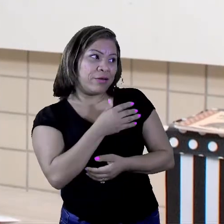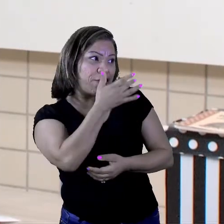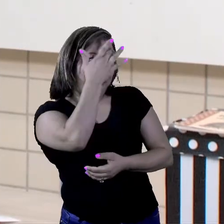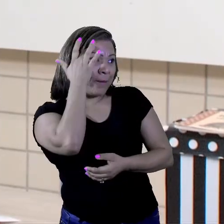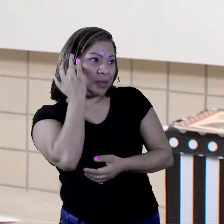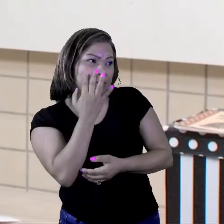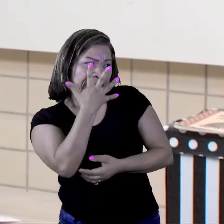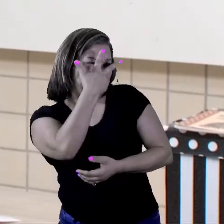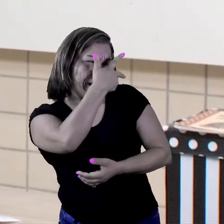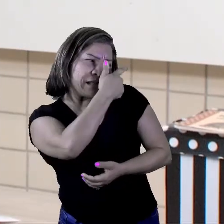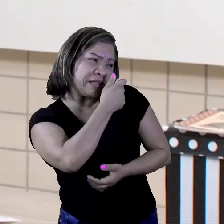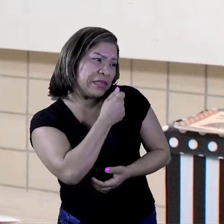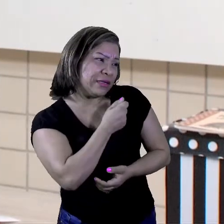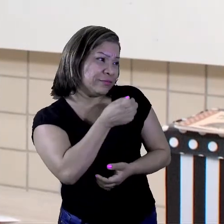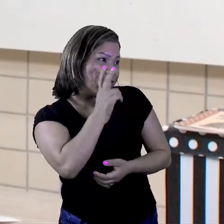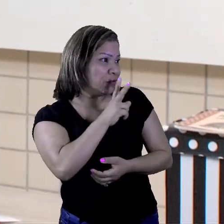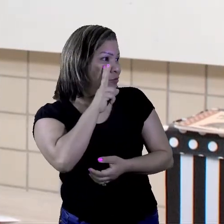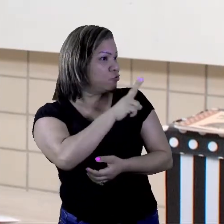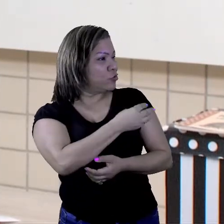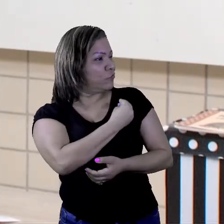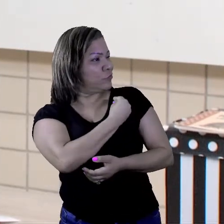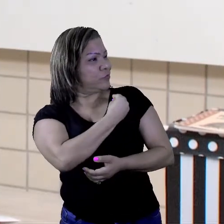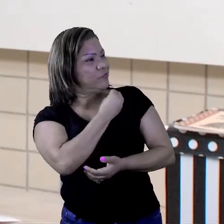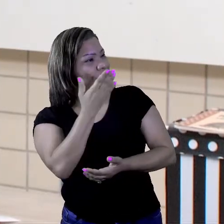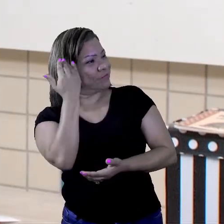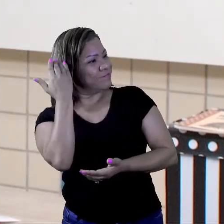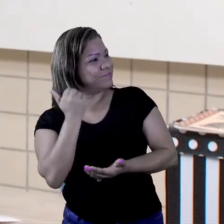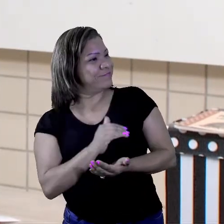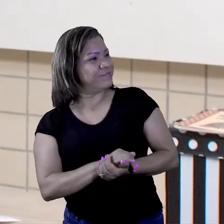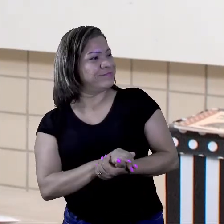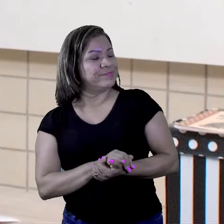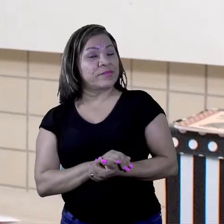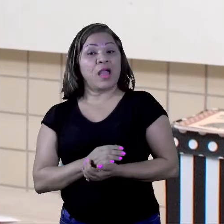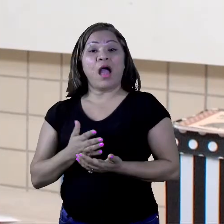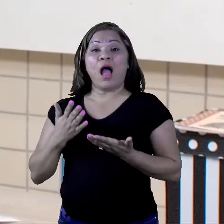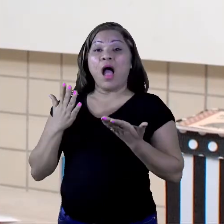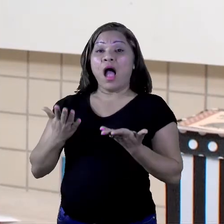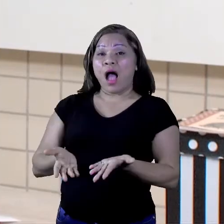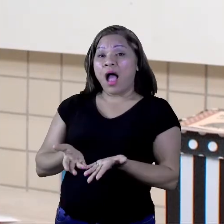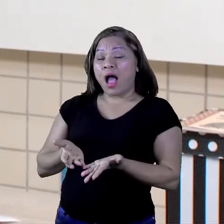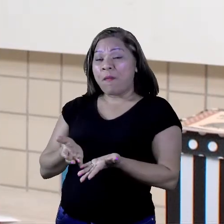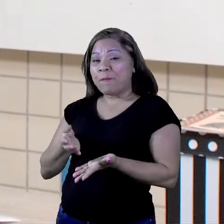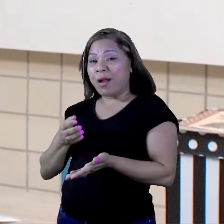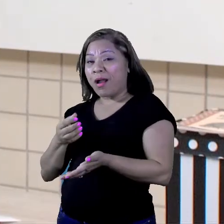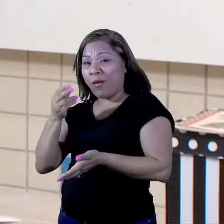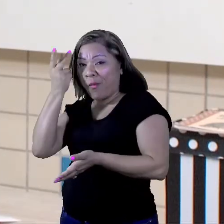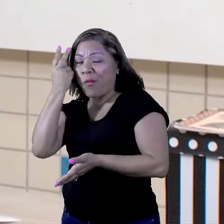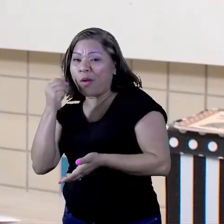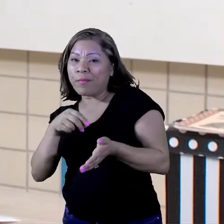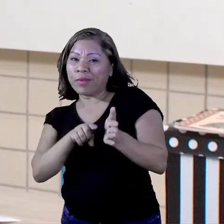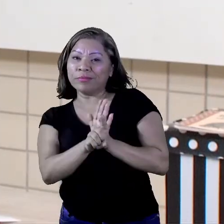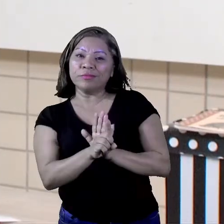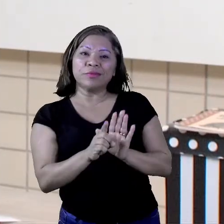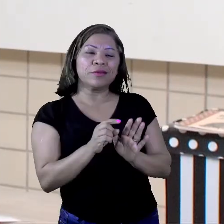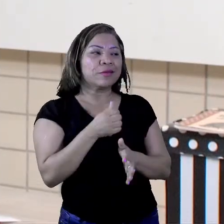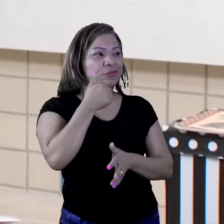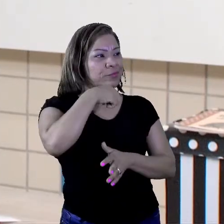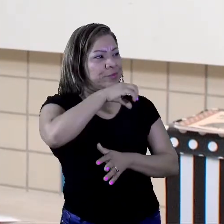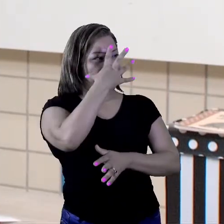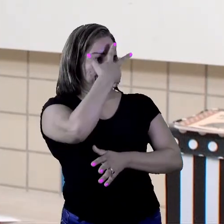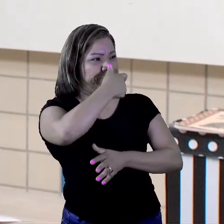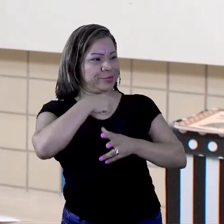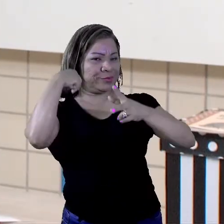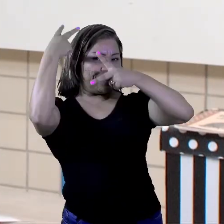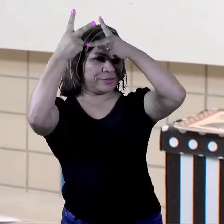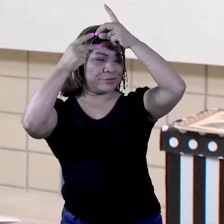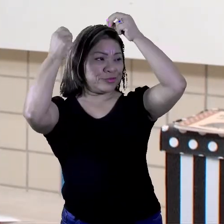visto em toda a sua vida. O coelho perguntava: menina bonita do laço de fita, qual o teu segredo para ser tão